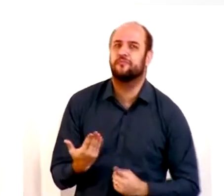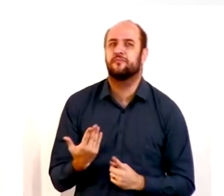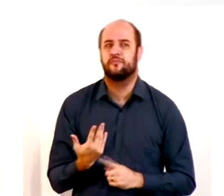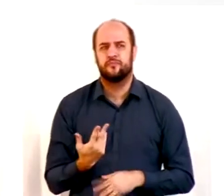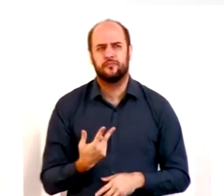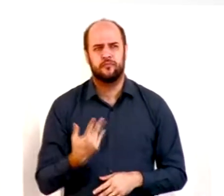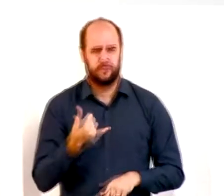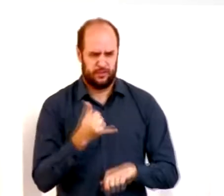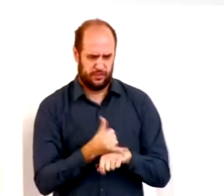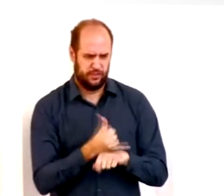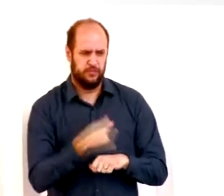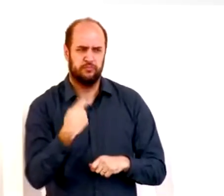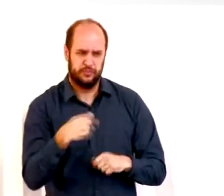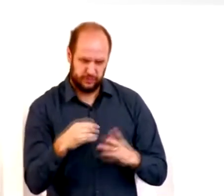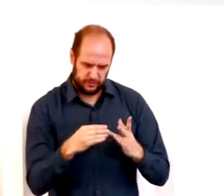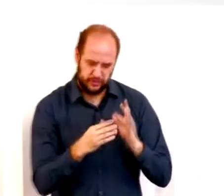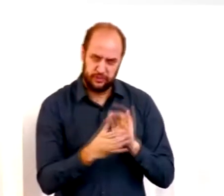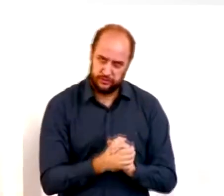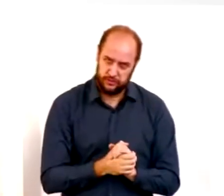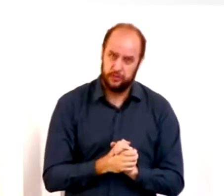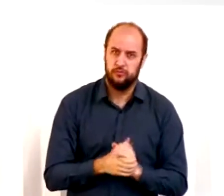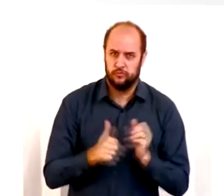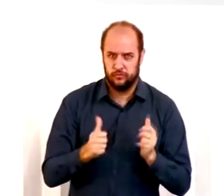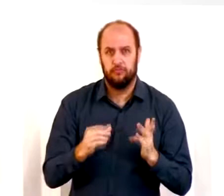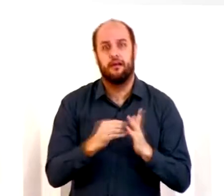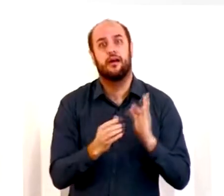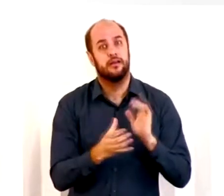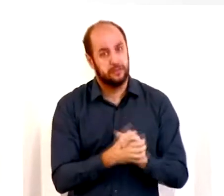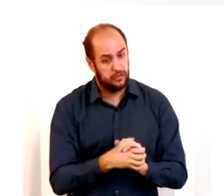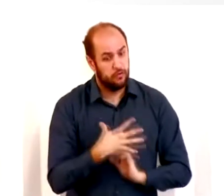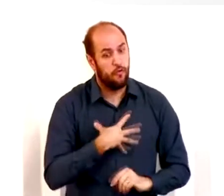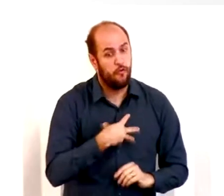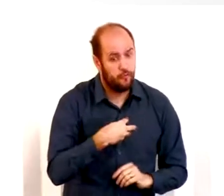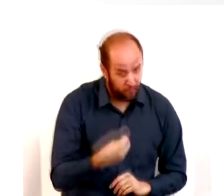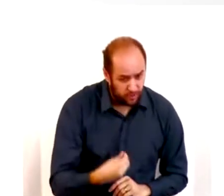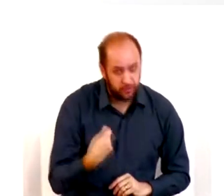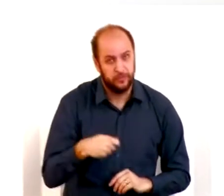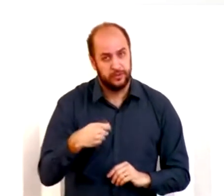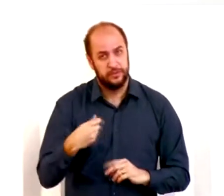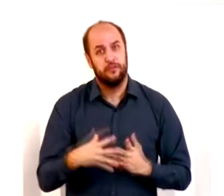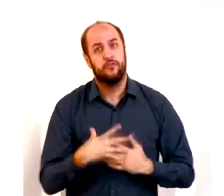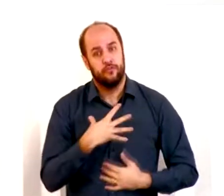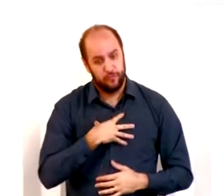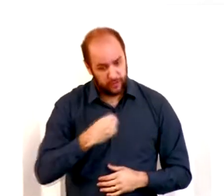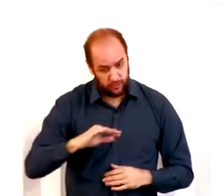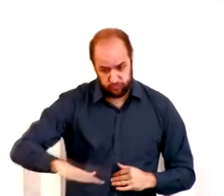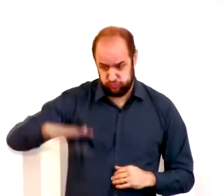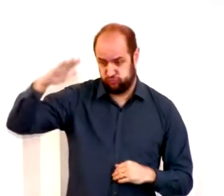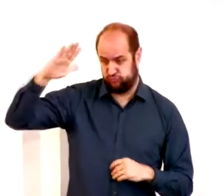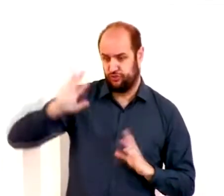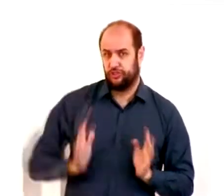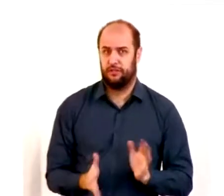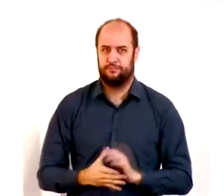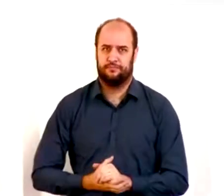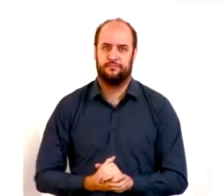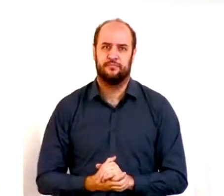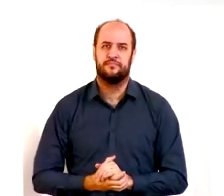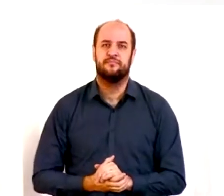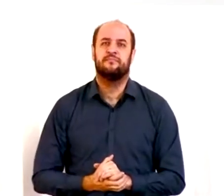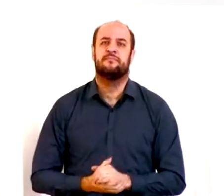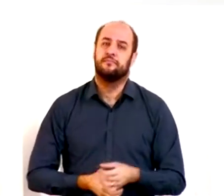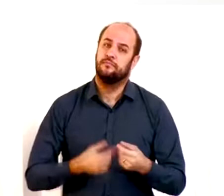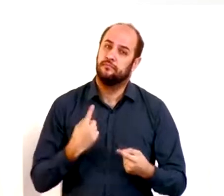que o líder precisa ser casado, mas não só casado, tem que ter filhos, e não só tem que ter filhos grandes. Porque